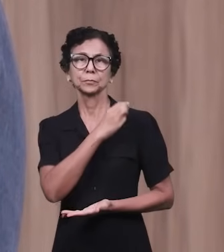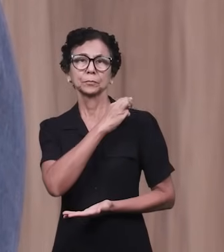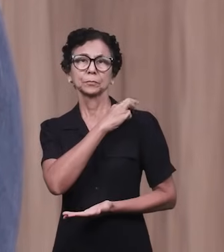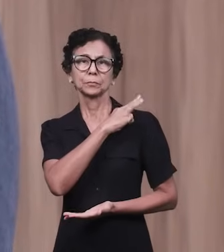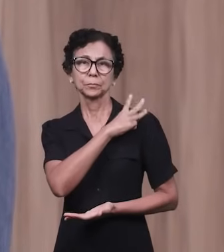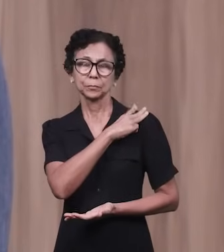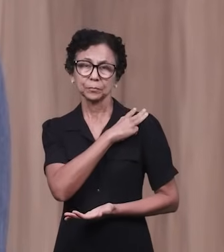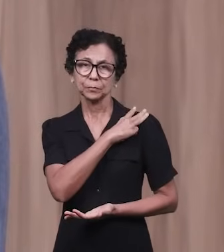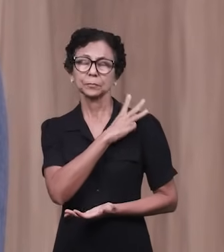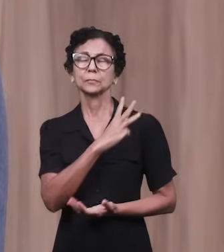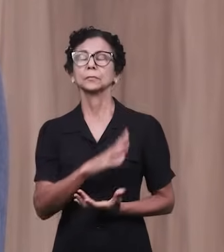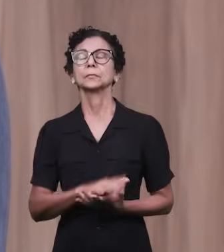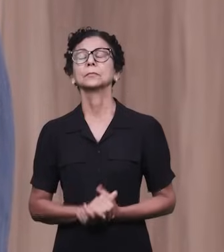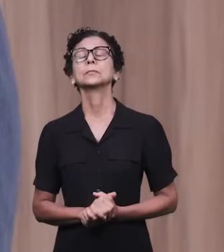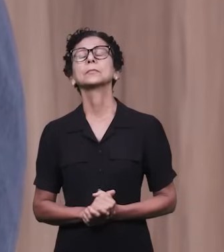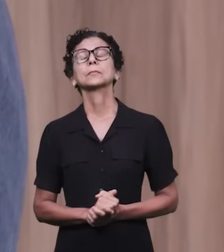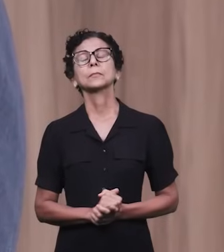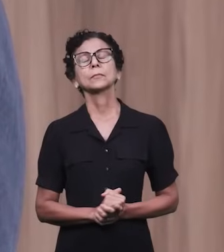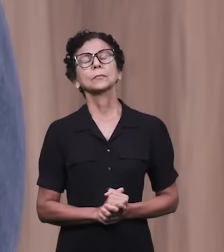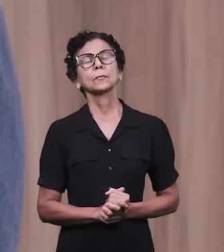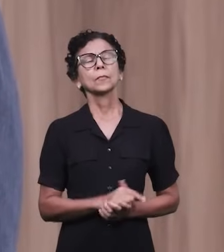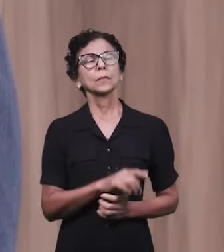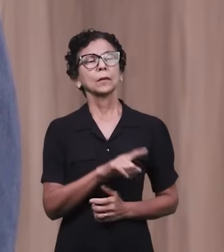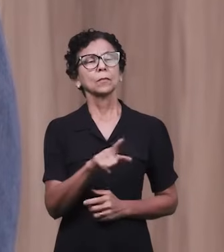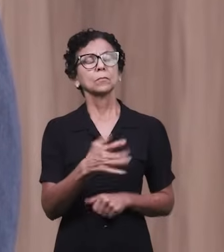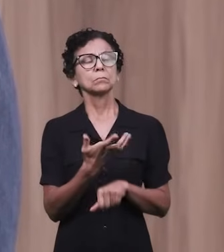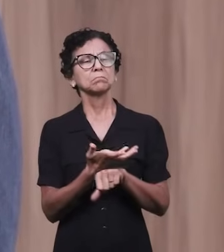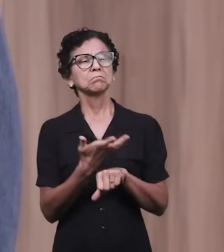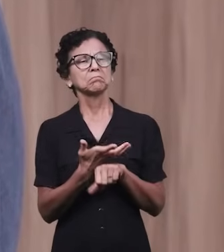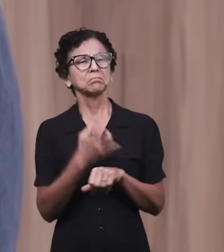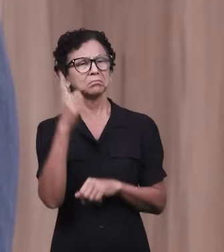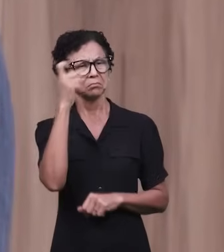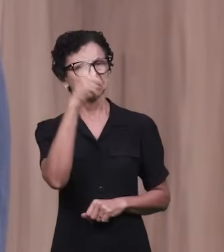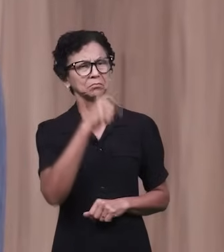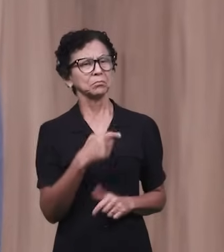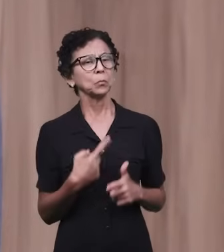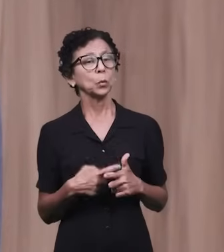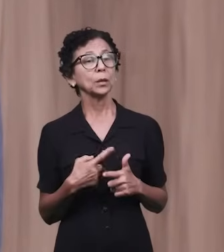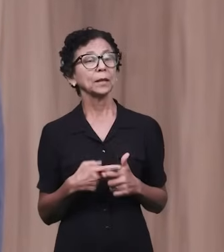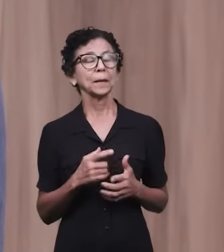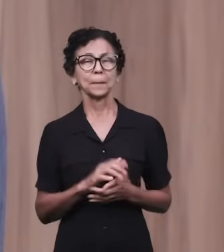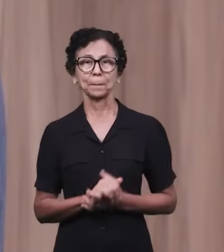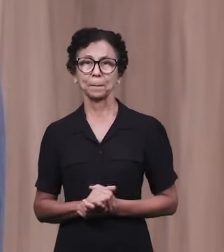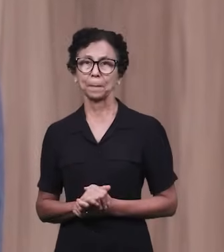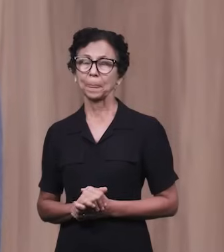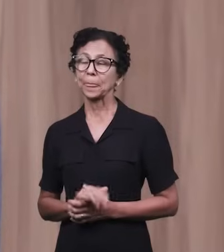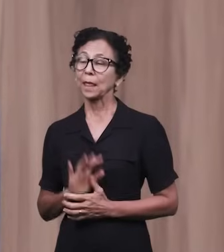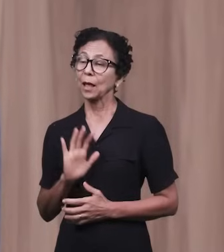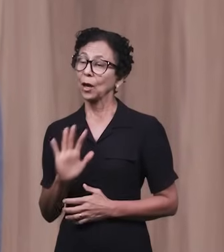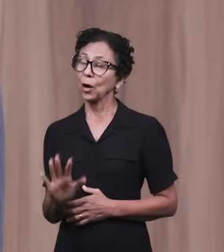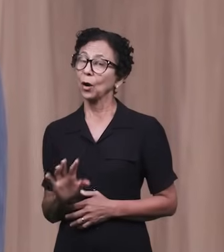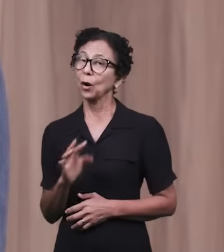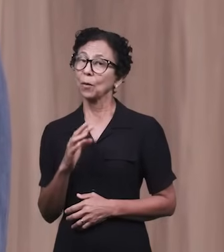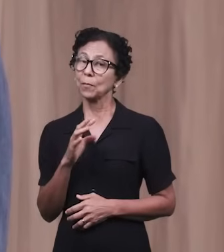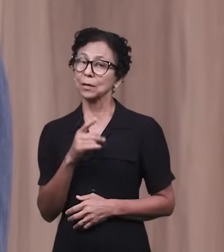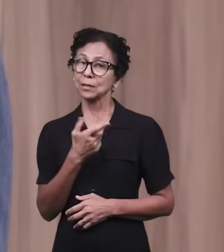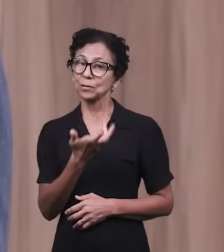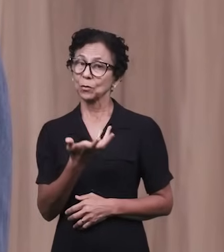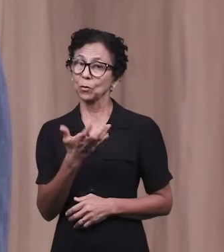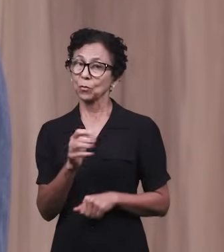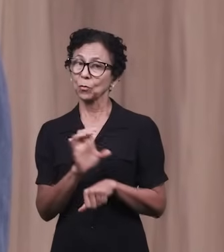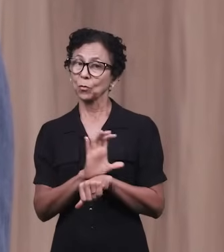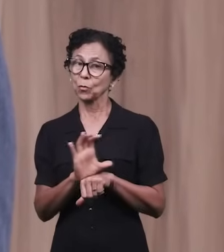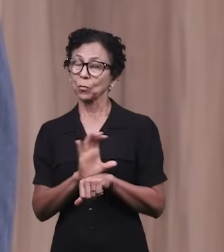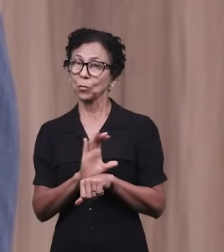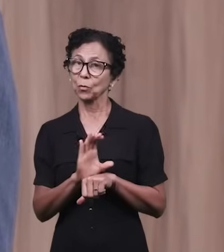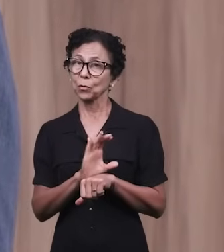olha, essa disciplina você teve dificuldade, por que você teve dificuldade? Mas o curso que você quer tem essa disciplina, a grade tem